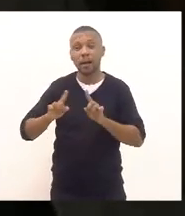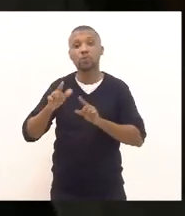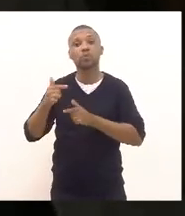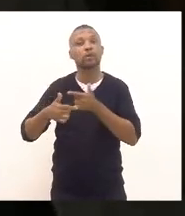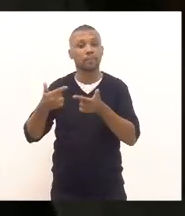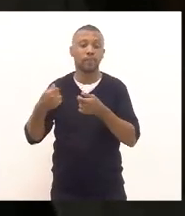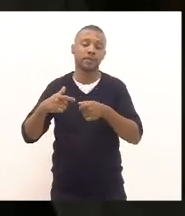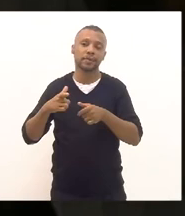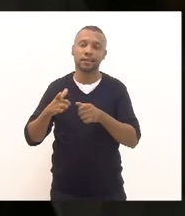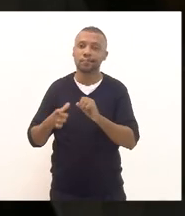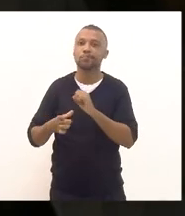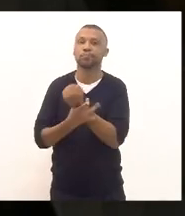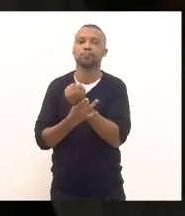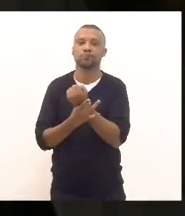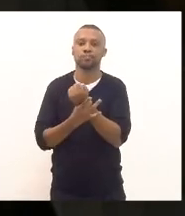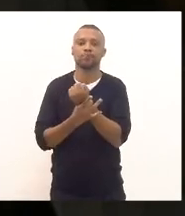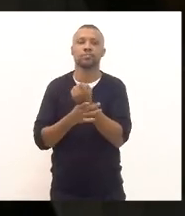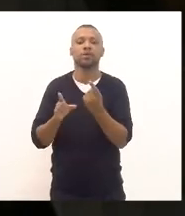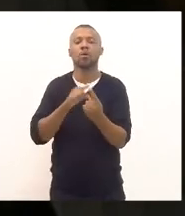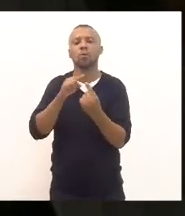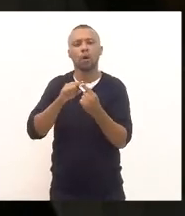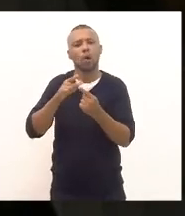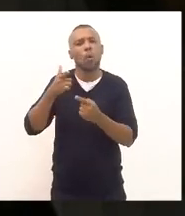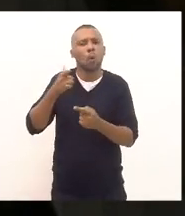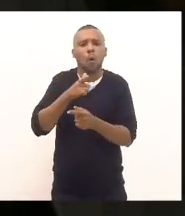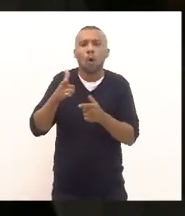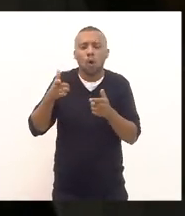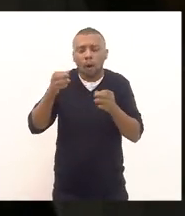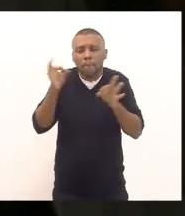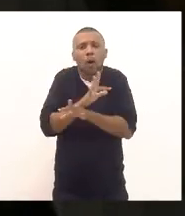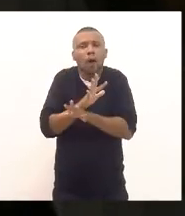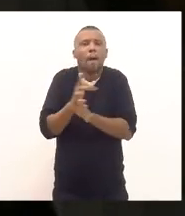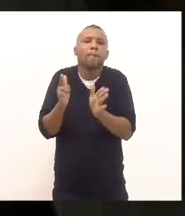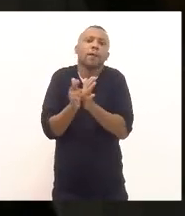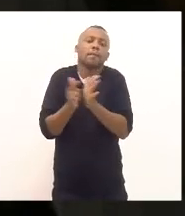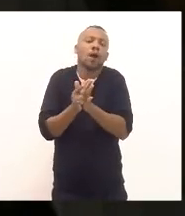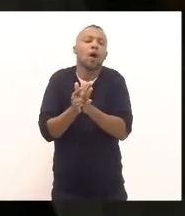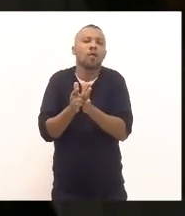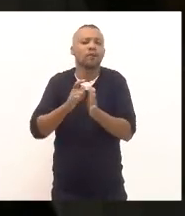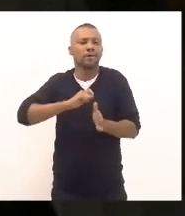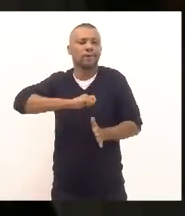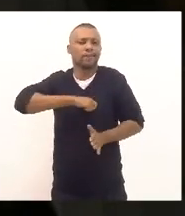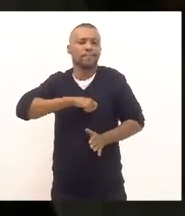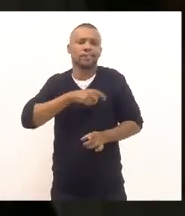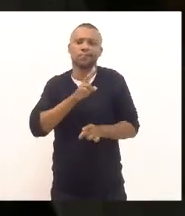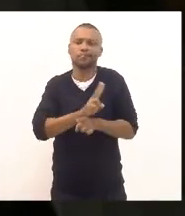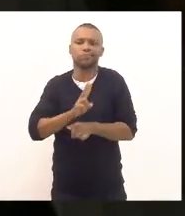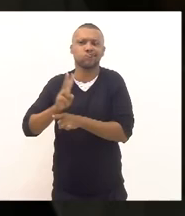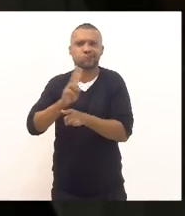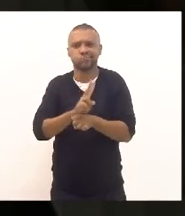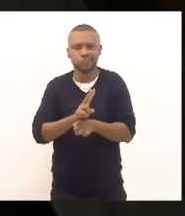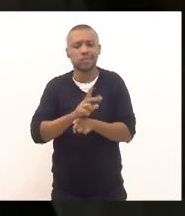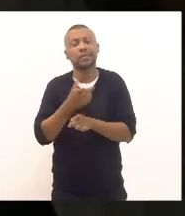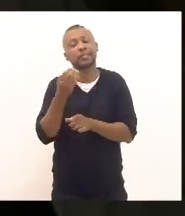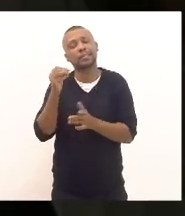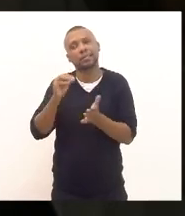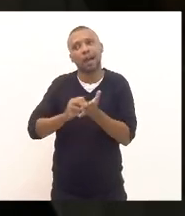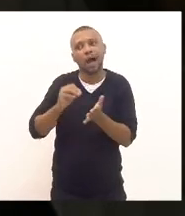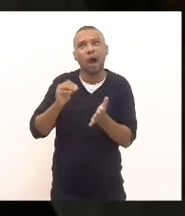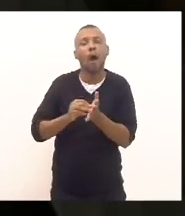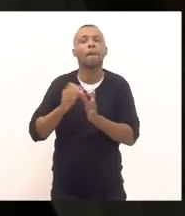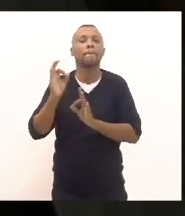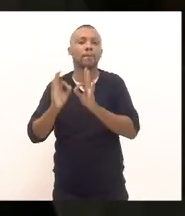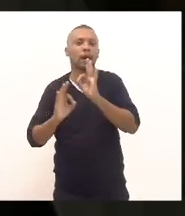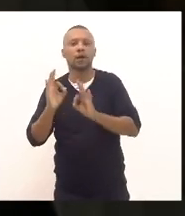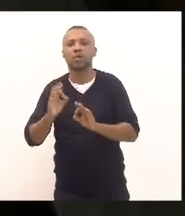que parar para quê a culpa no papel fiscalizatório né a representante da janela me disse hoje ontem que ainda estão preparando um